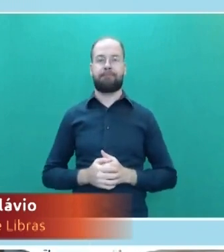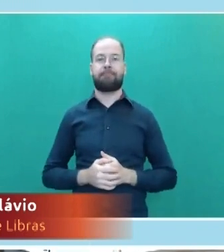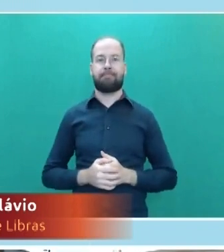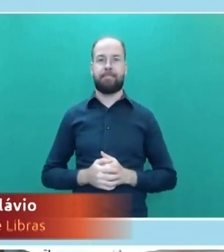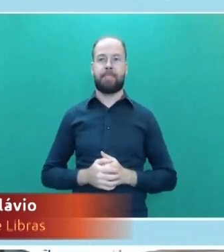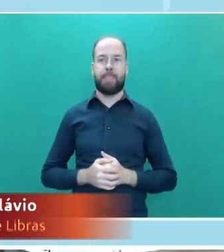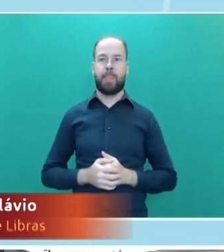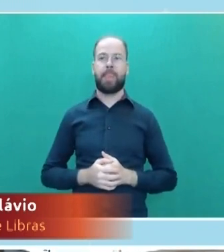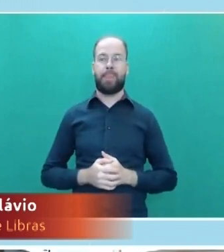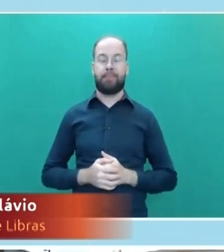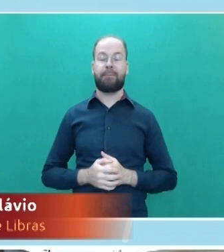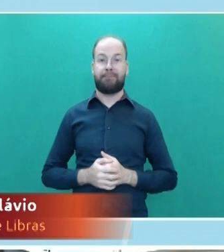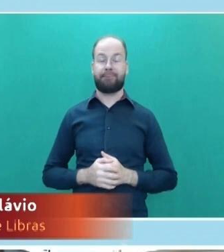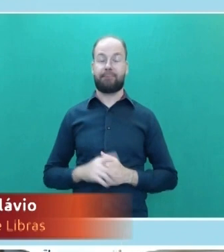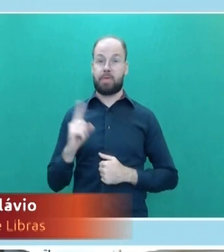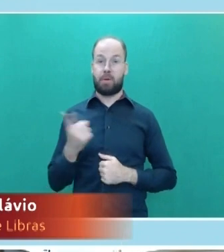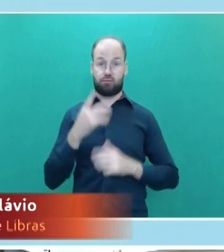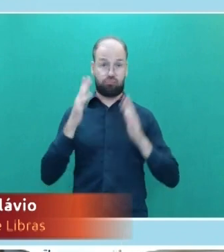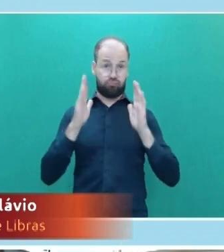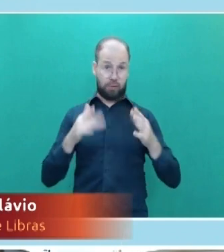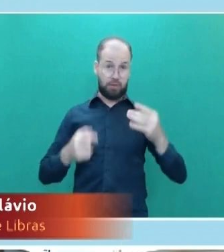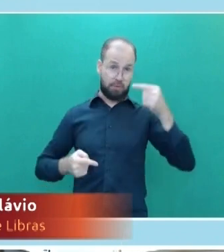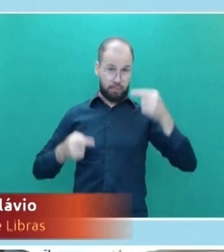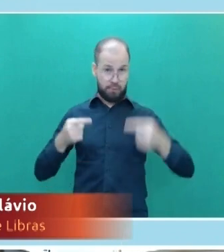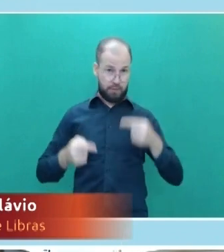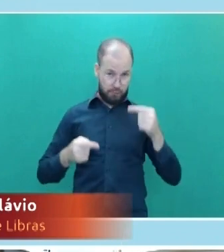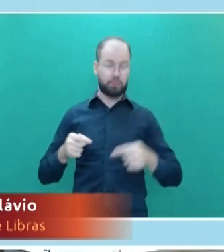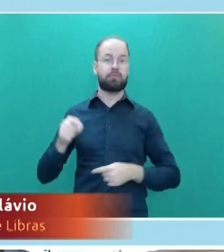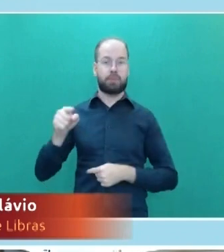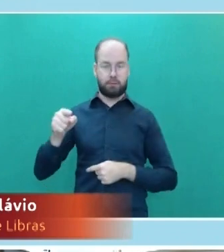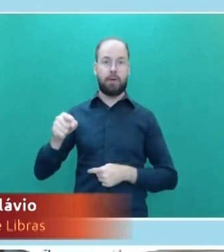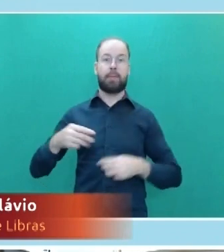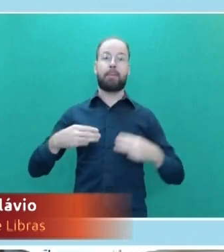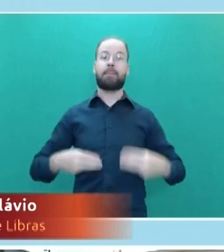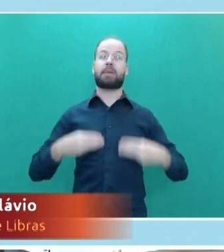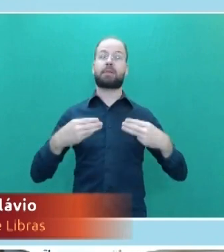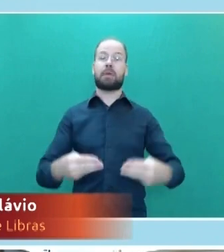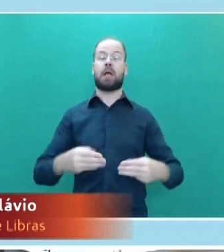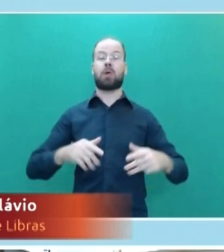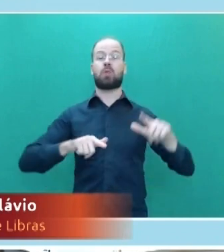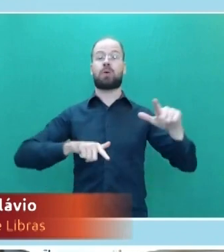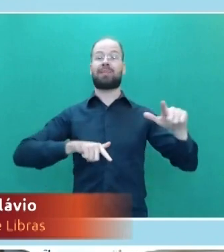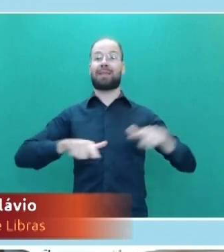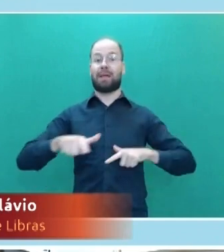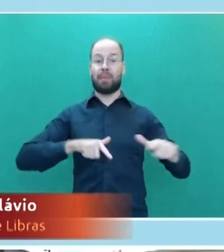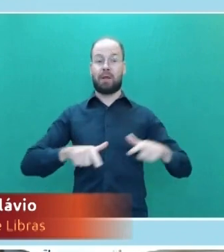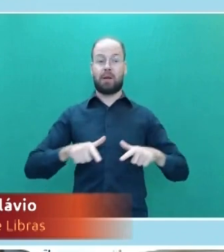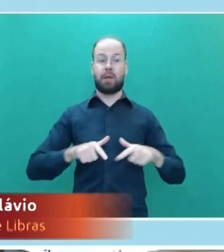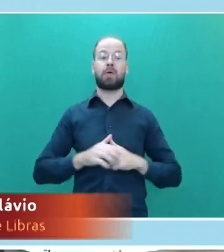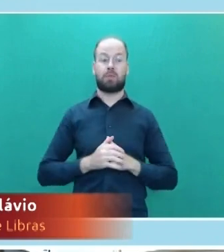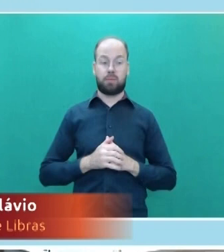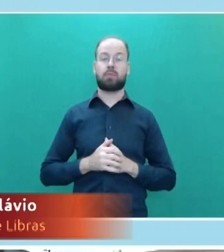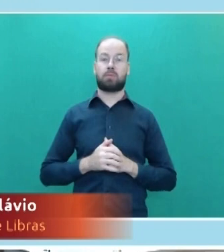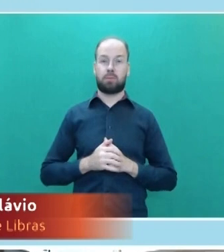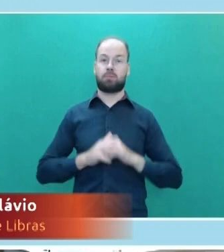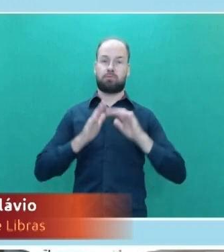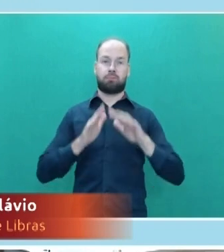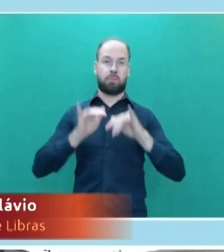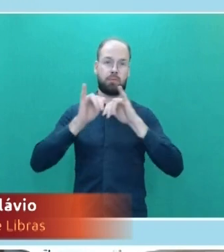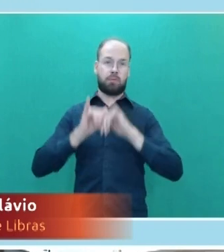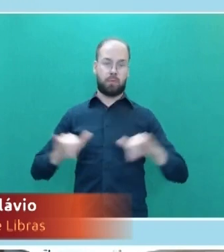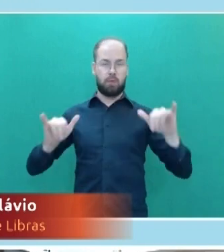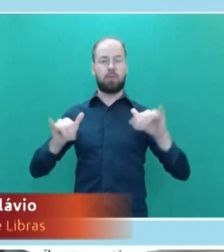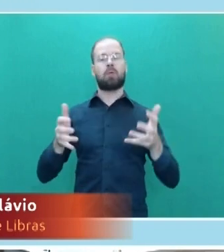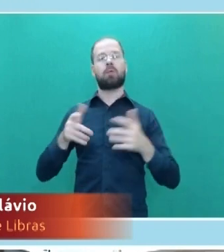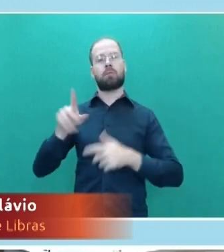Bom, e a gente até já discutiu isso, né, Marco? Da questão do trabalho, bem destacaram vocês. Queria que você falasse um